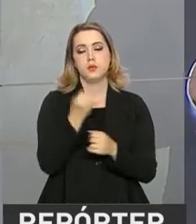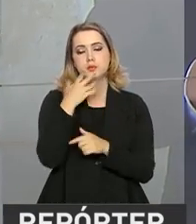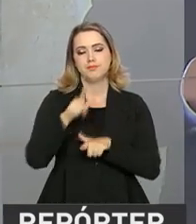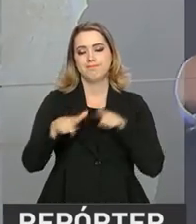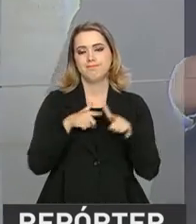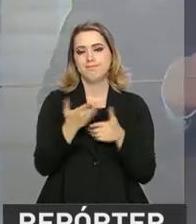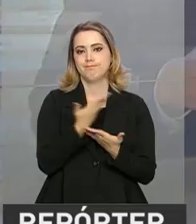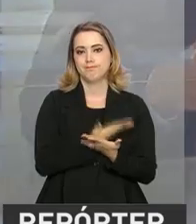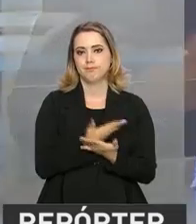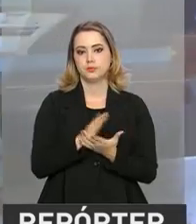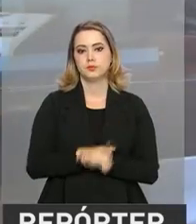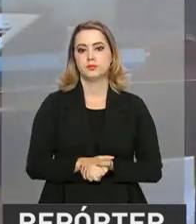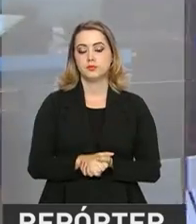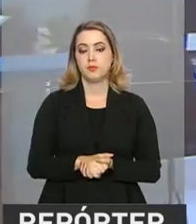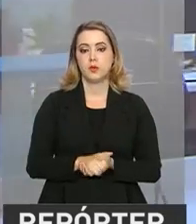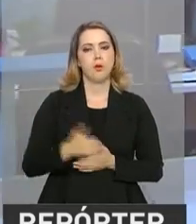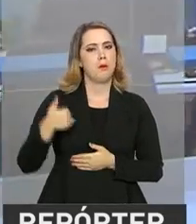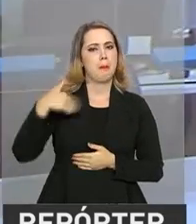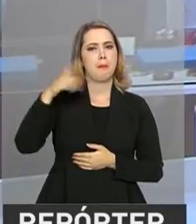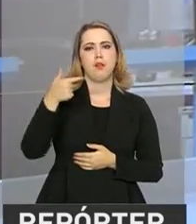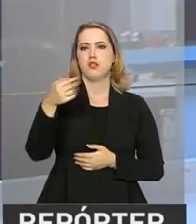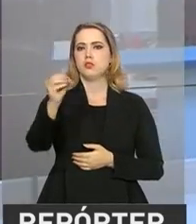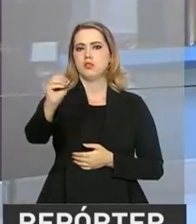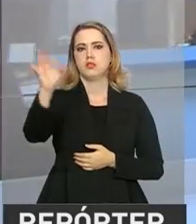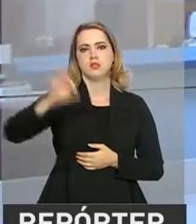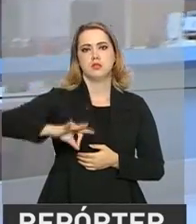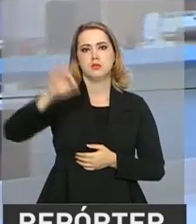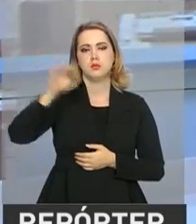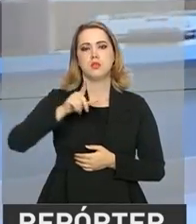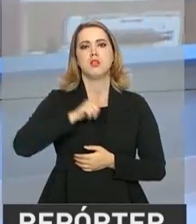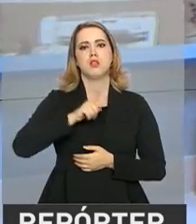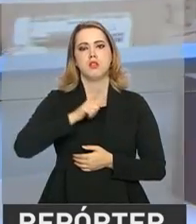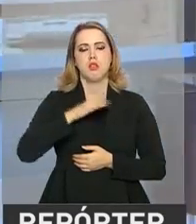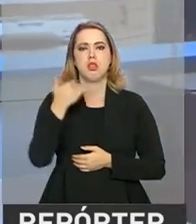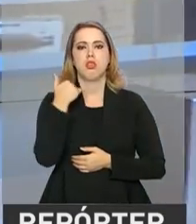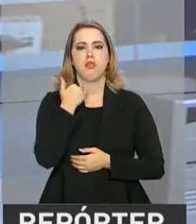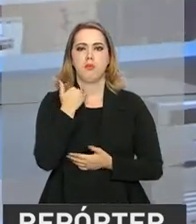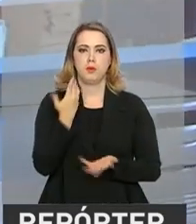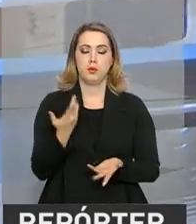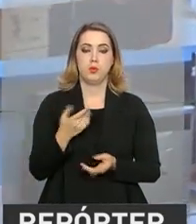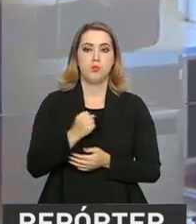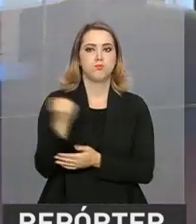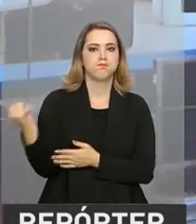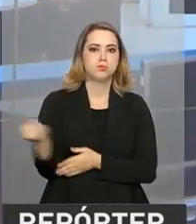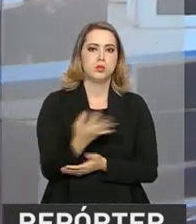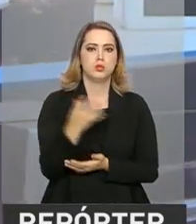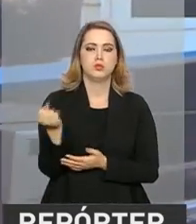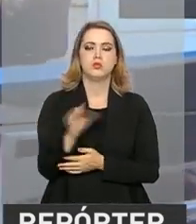você. Mais de 70% dos brasileiros têm contas bancárias. Muitos